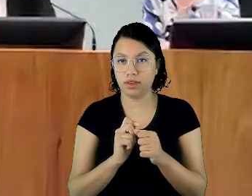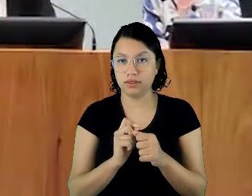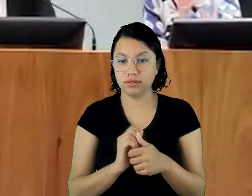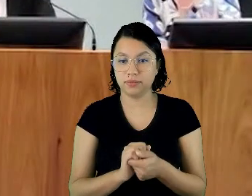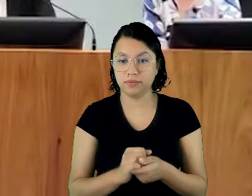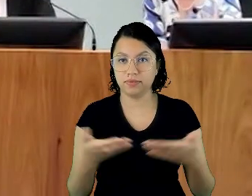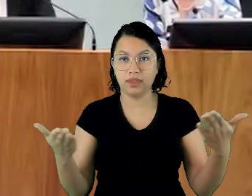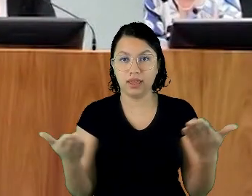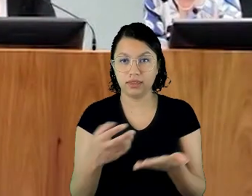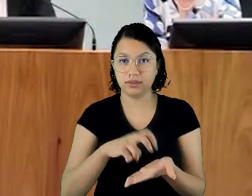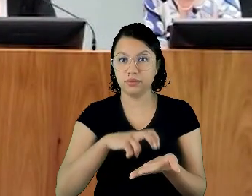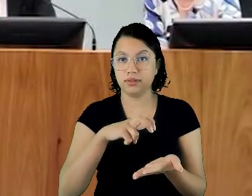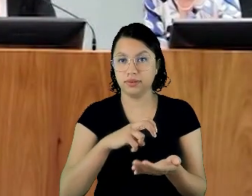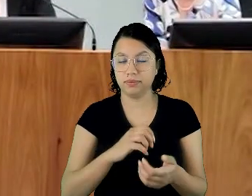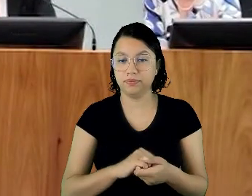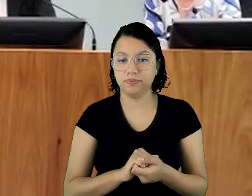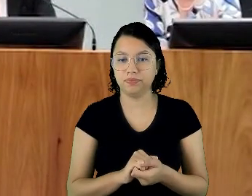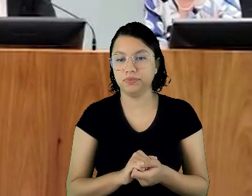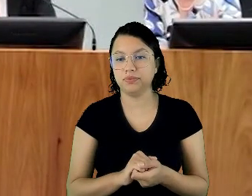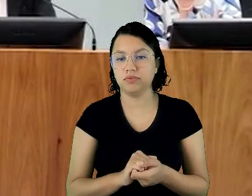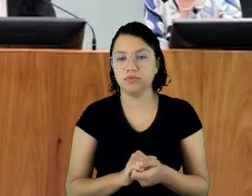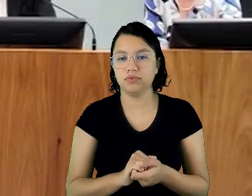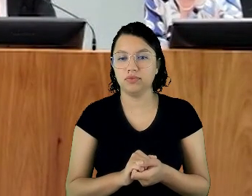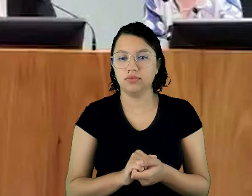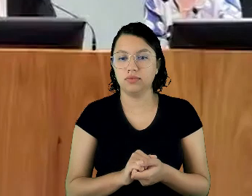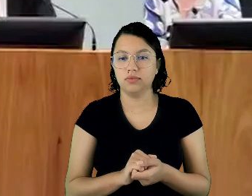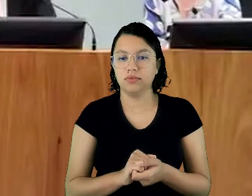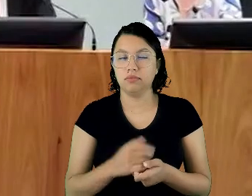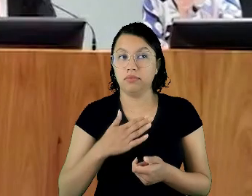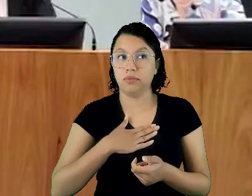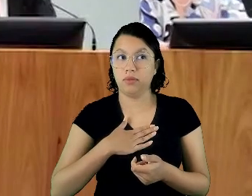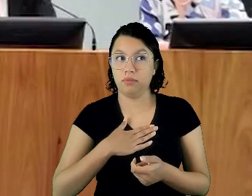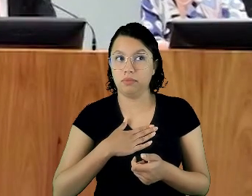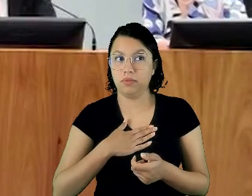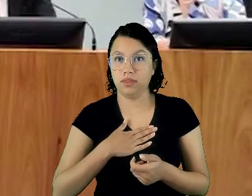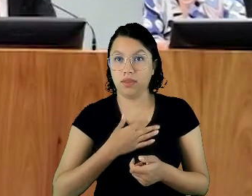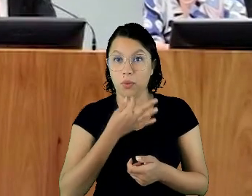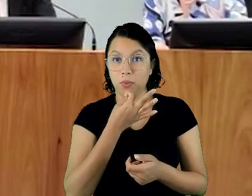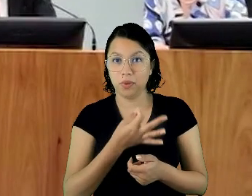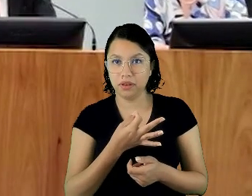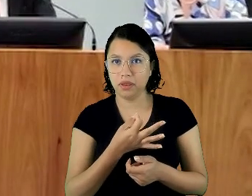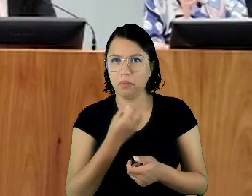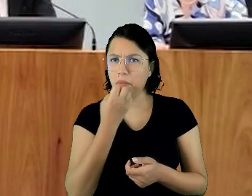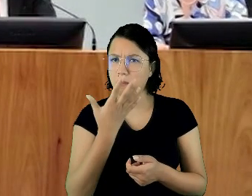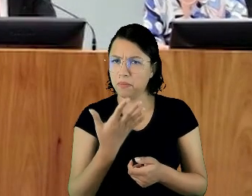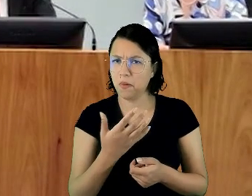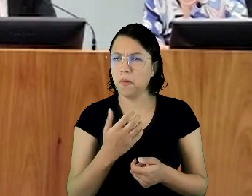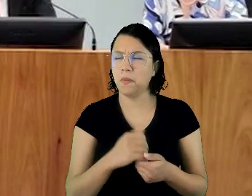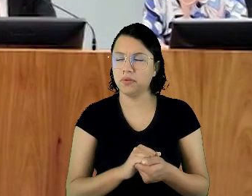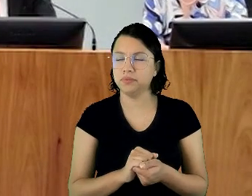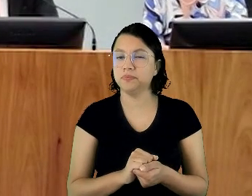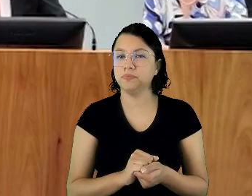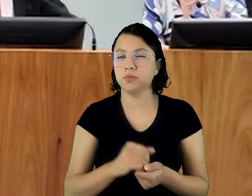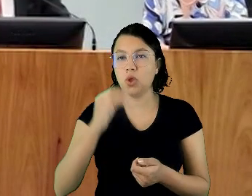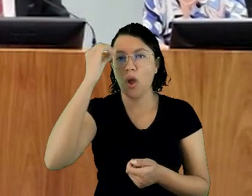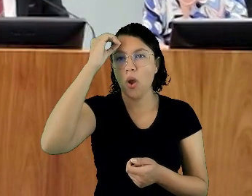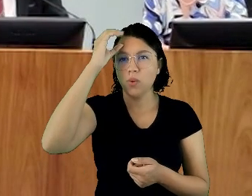manhã, que na minha avaliação vai ser muito produtiva, de conhecimento,